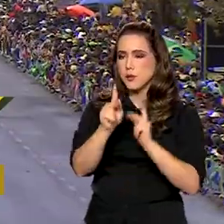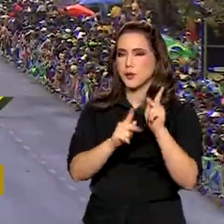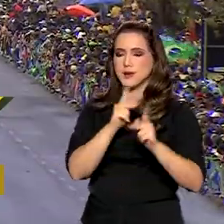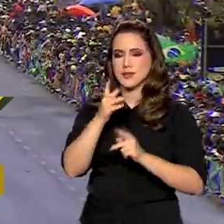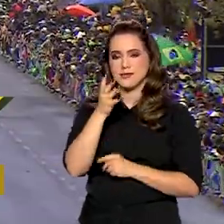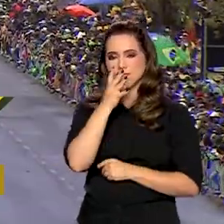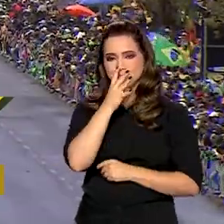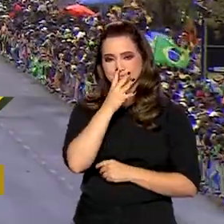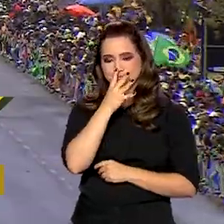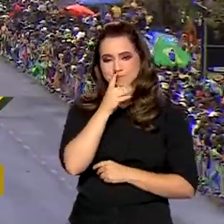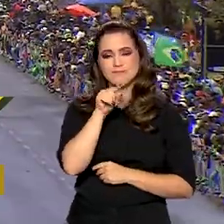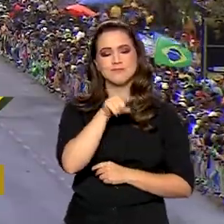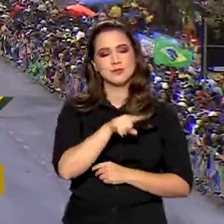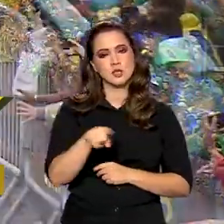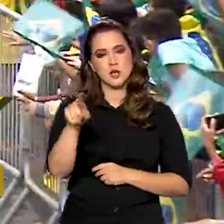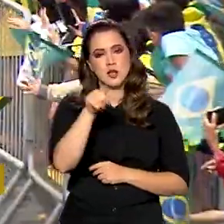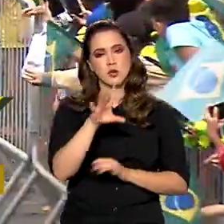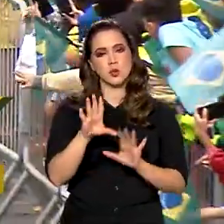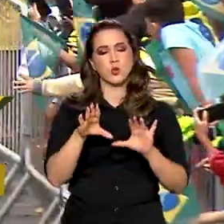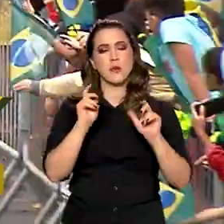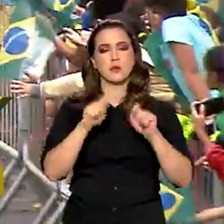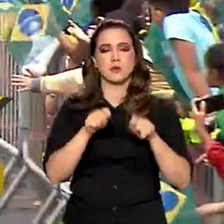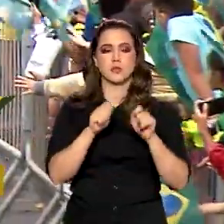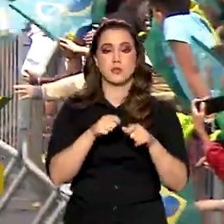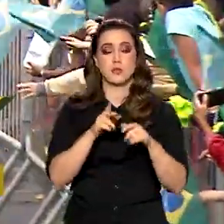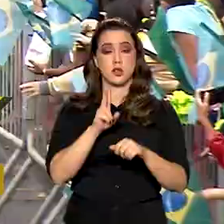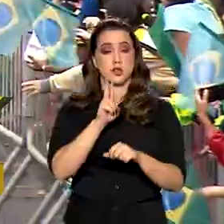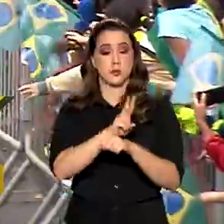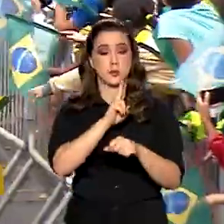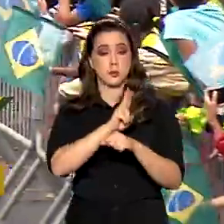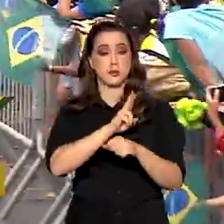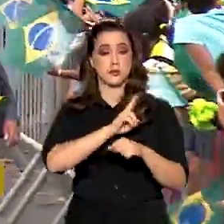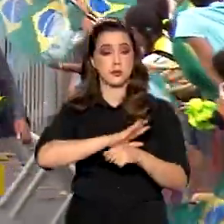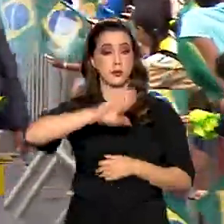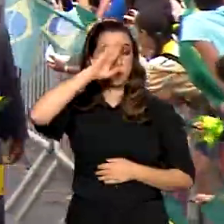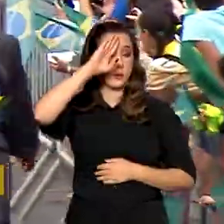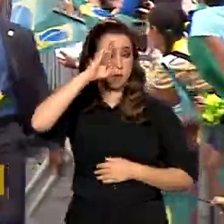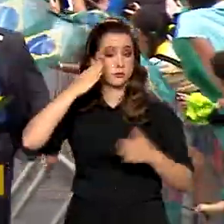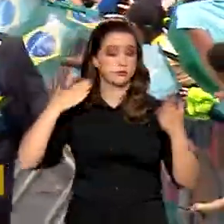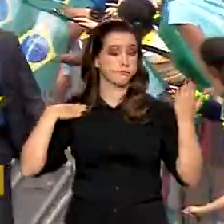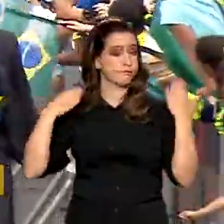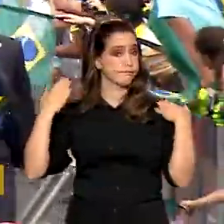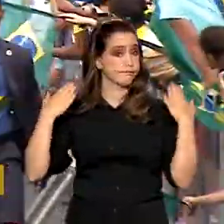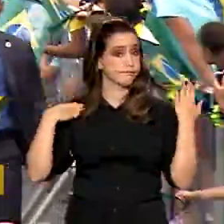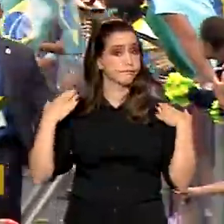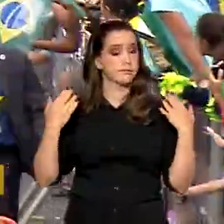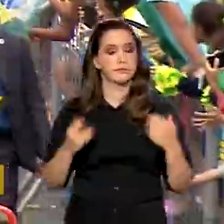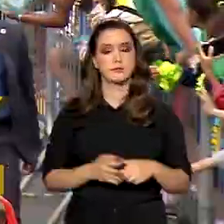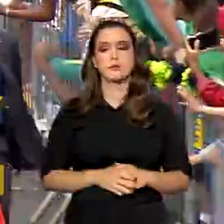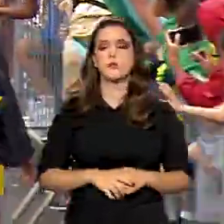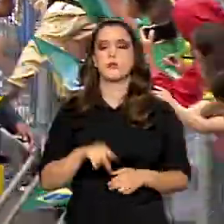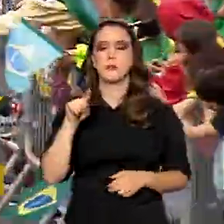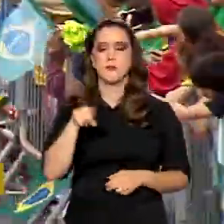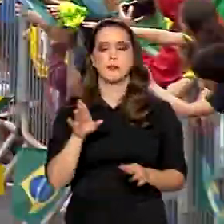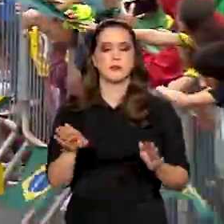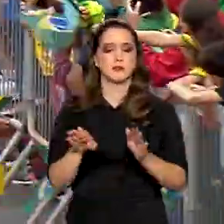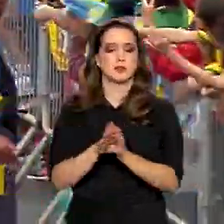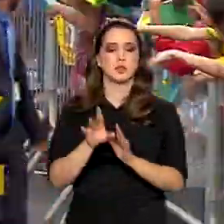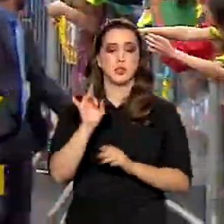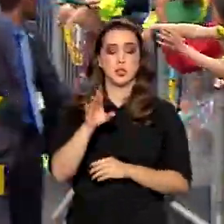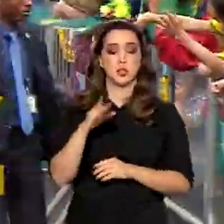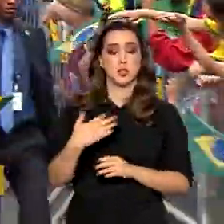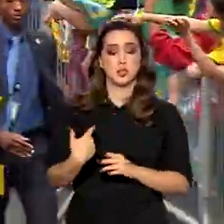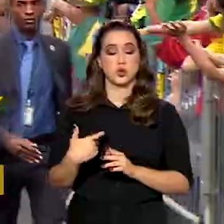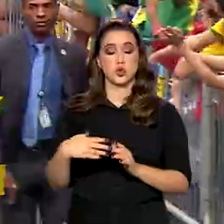ter essa aproximação com os meios navais. E eles vão fundear, né, em Copacabana, somente os navios do Brasil.